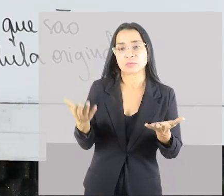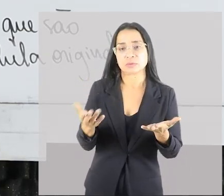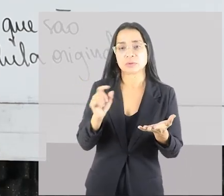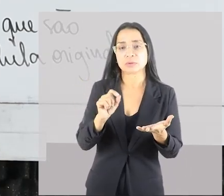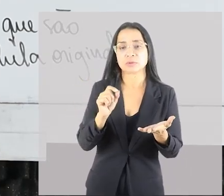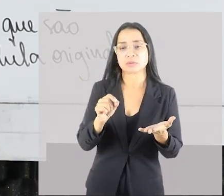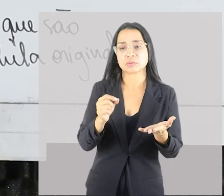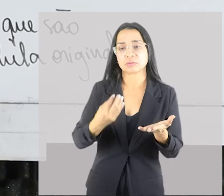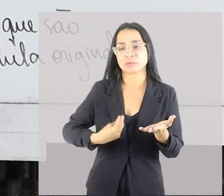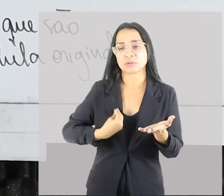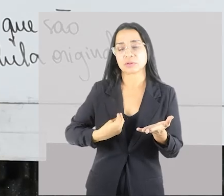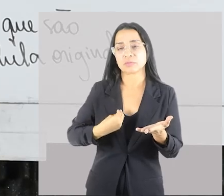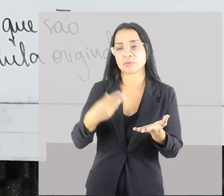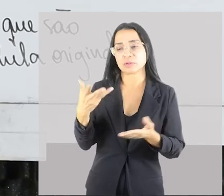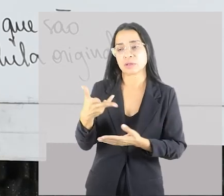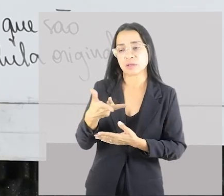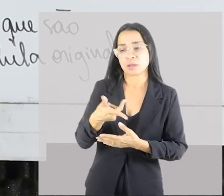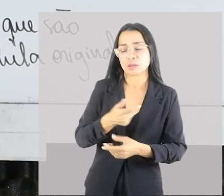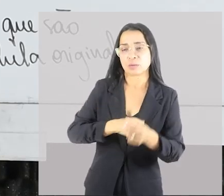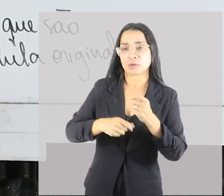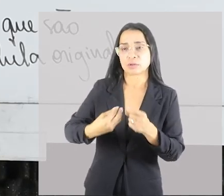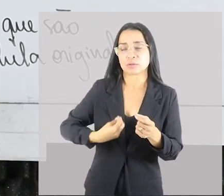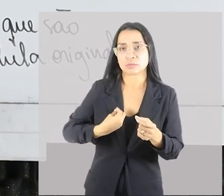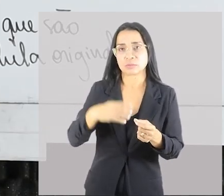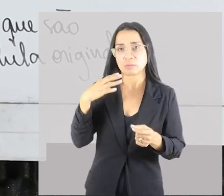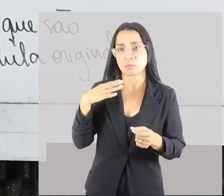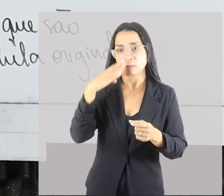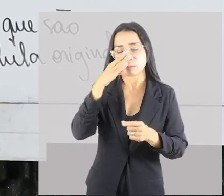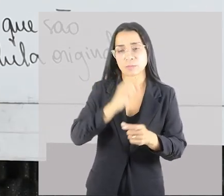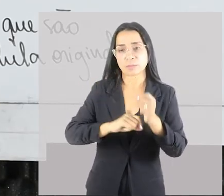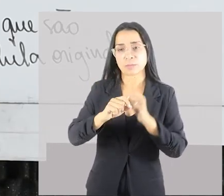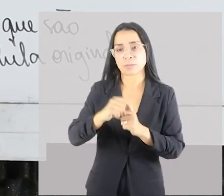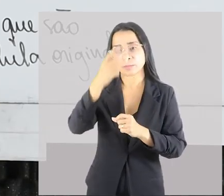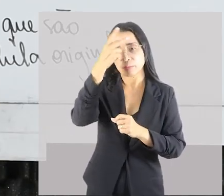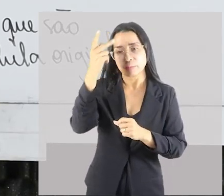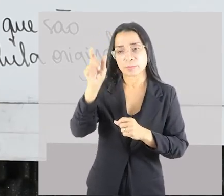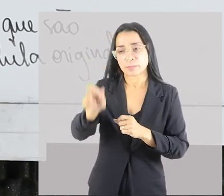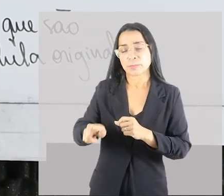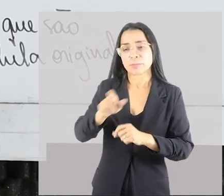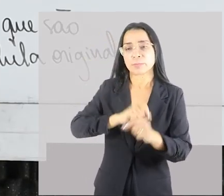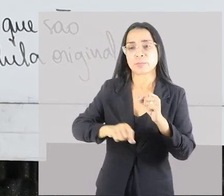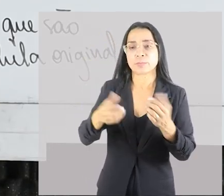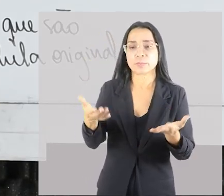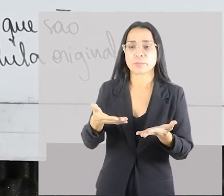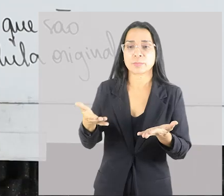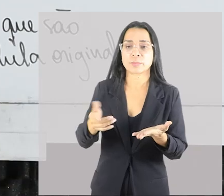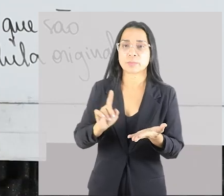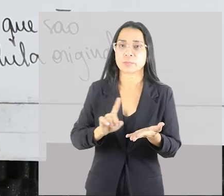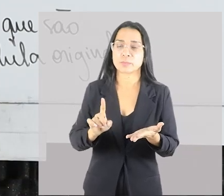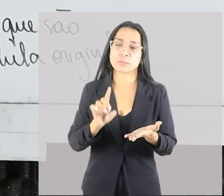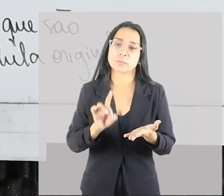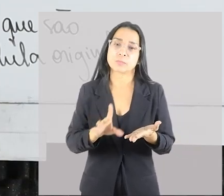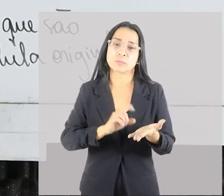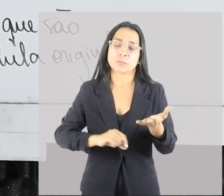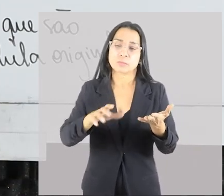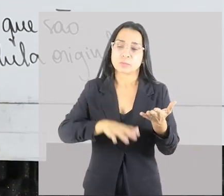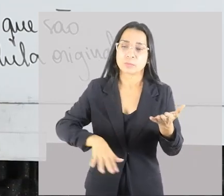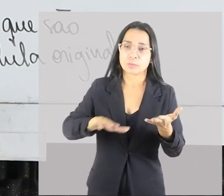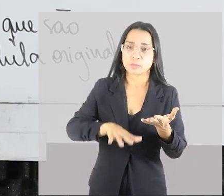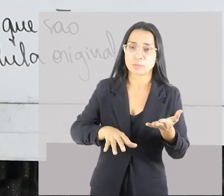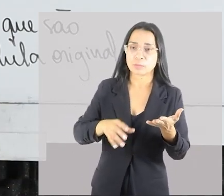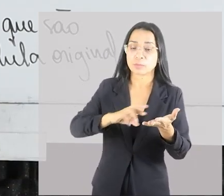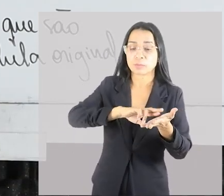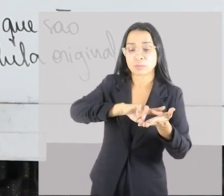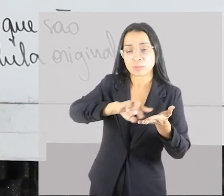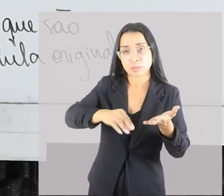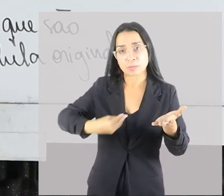ali da vida e da qualidade, né, de vida, principalmente dos indivíduos que estão hoje. E não só a nível, gente, da nossa